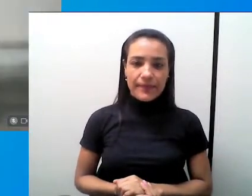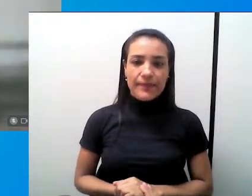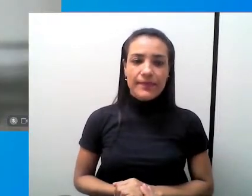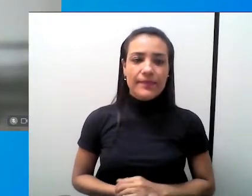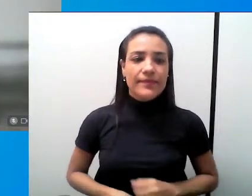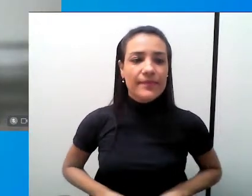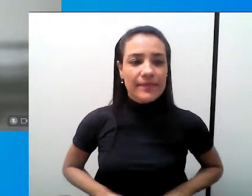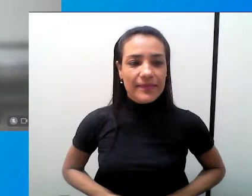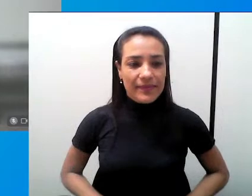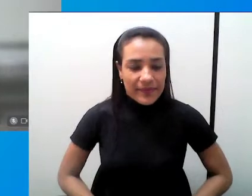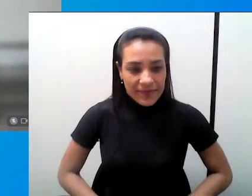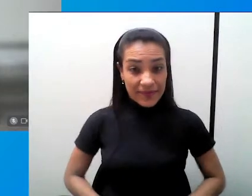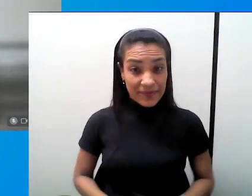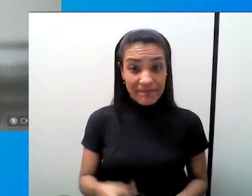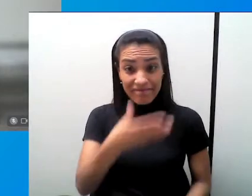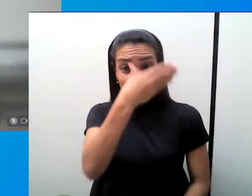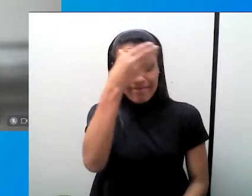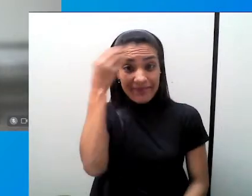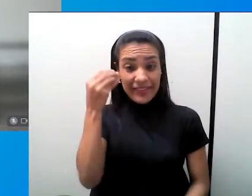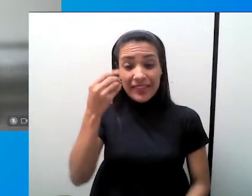Esqueci de fazer minha audiodescrição, né?